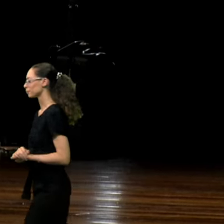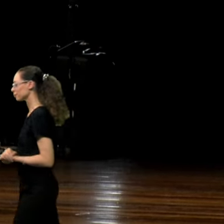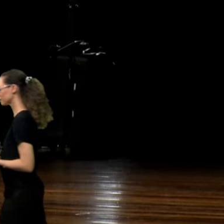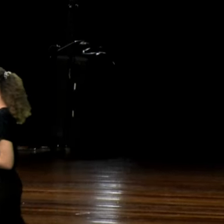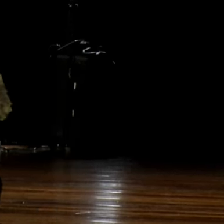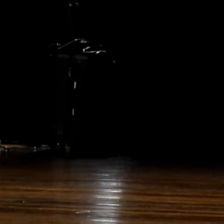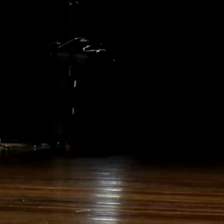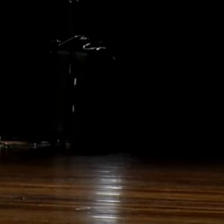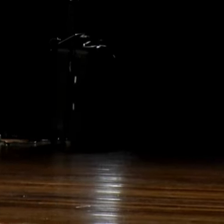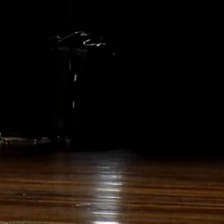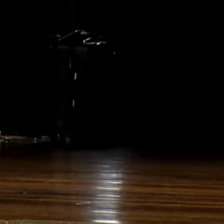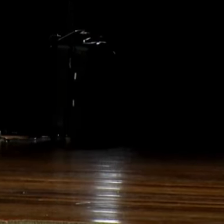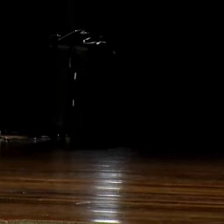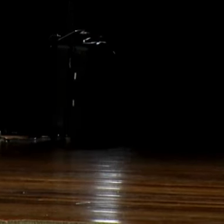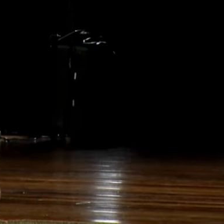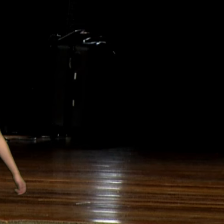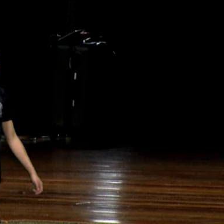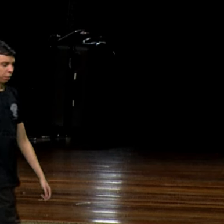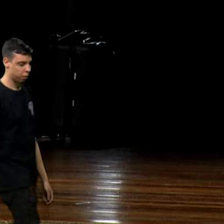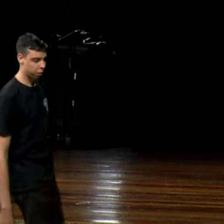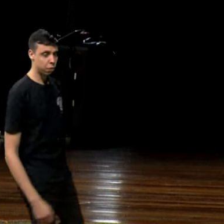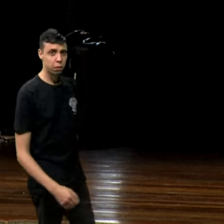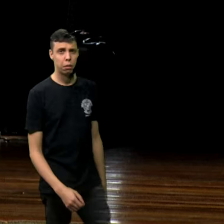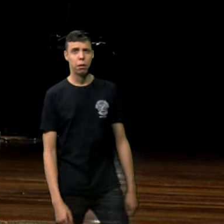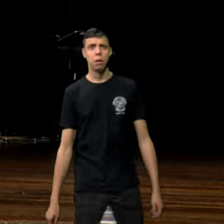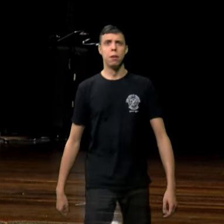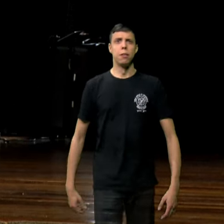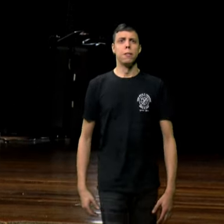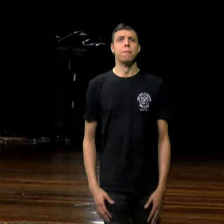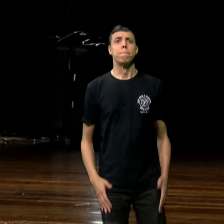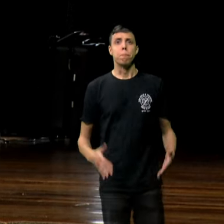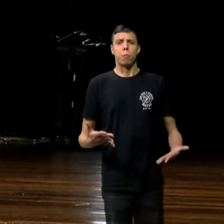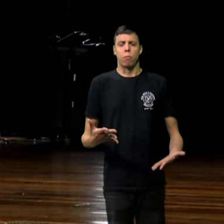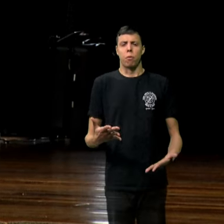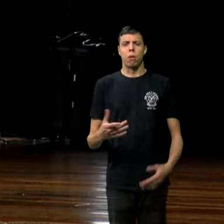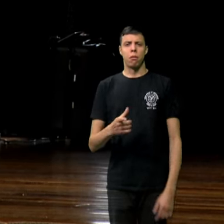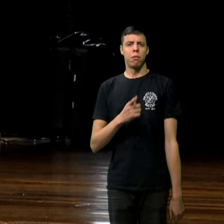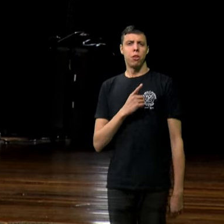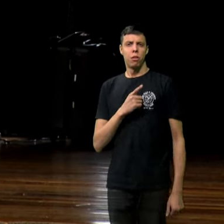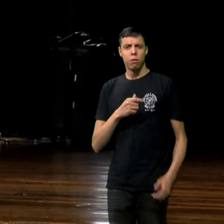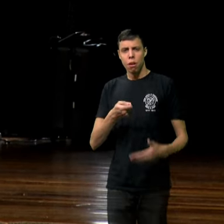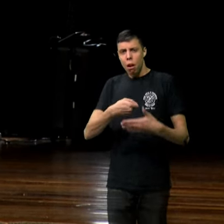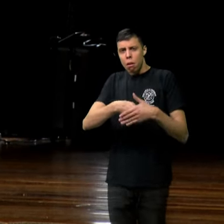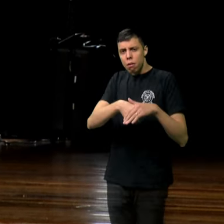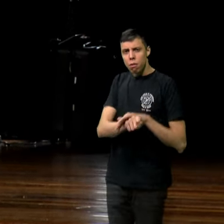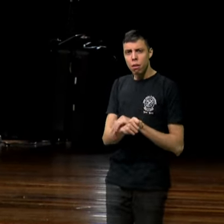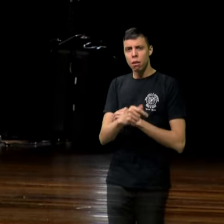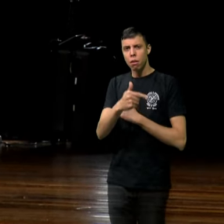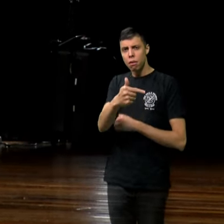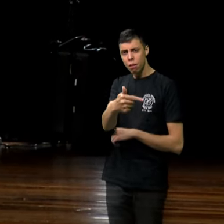Então eu vou dizer a Deus, 7 anos de finança, é tudo para você. Depois é para mim.